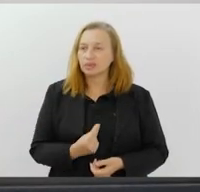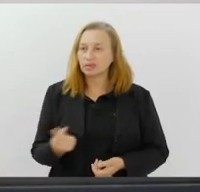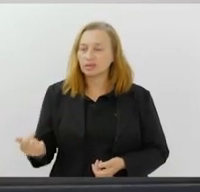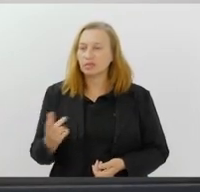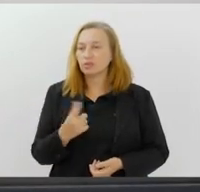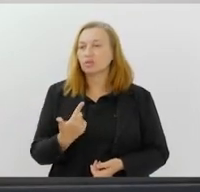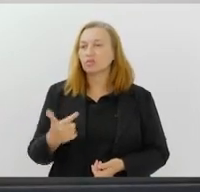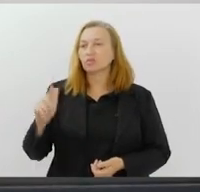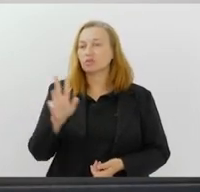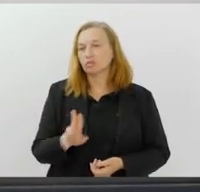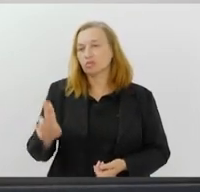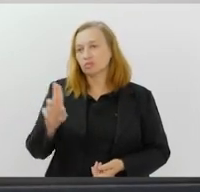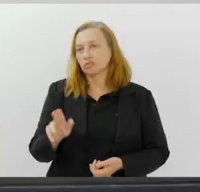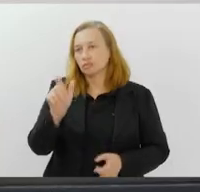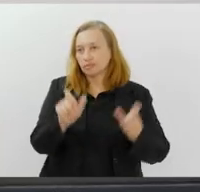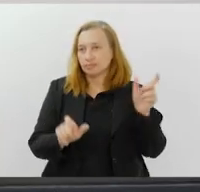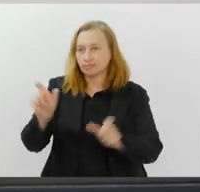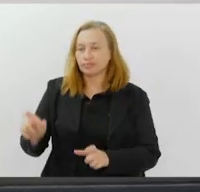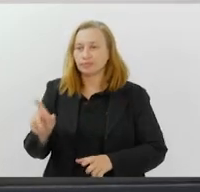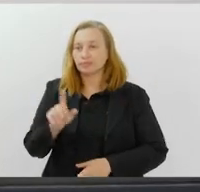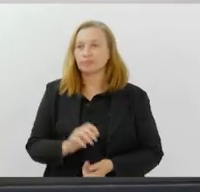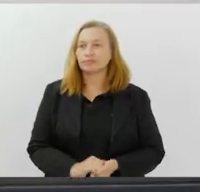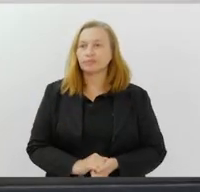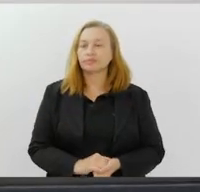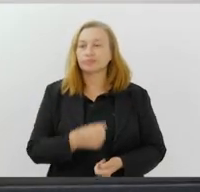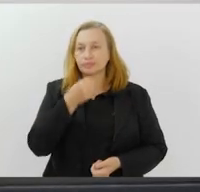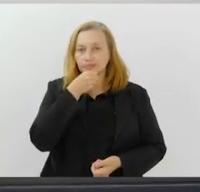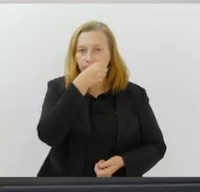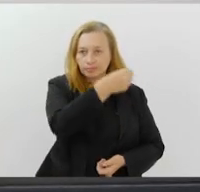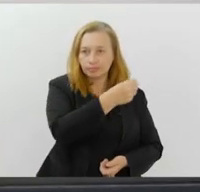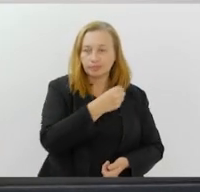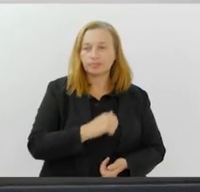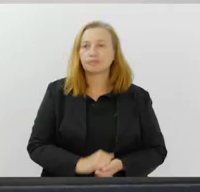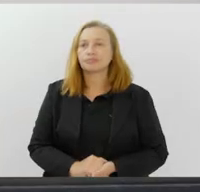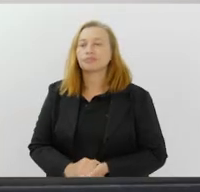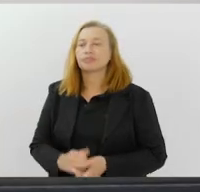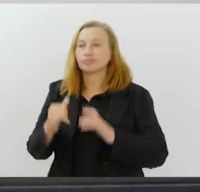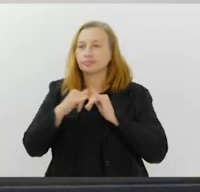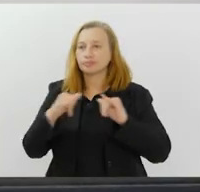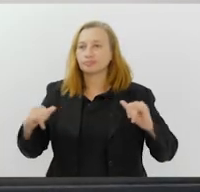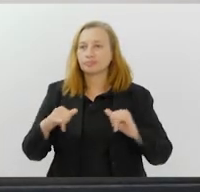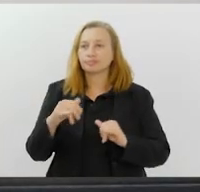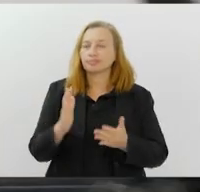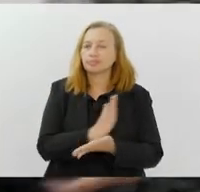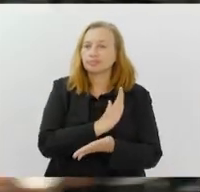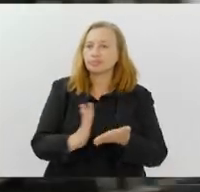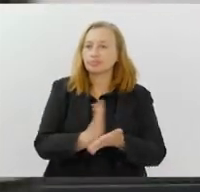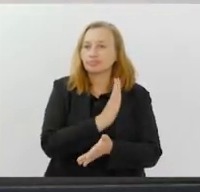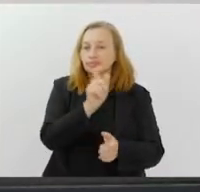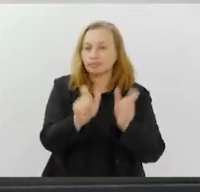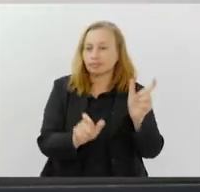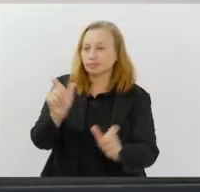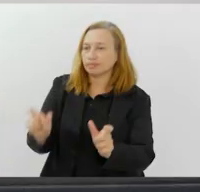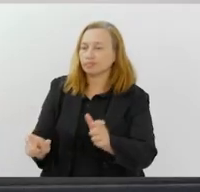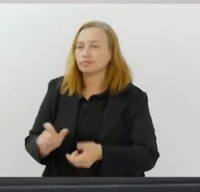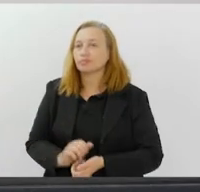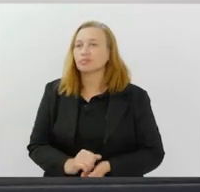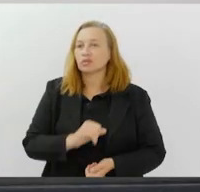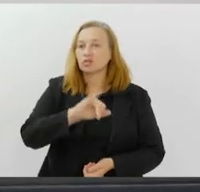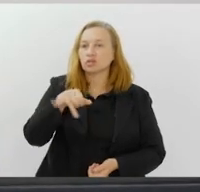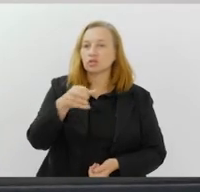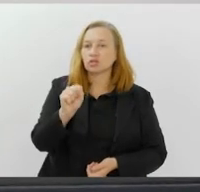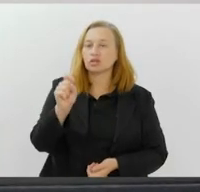tô aqui aguardando a vista enquanto levam o microfone pro freit Tatá queria anunciar aqui algumas presenças O José